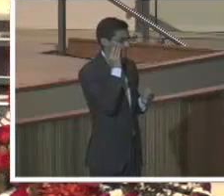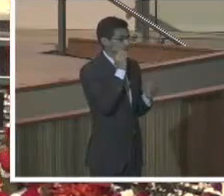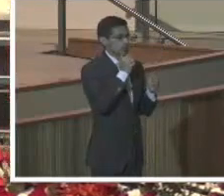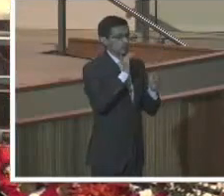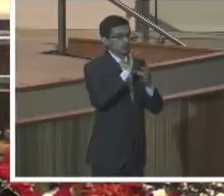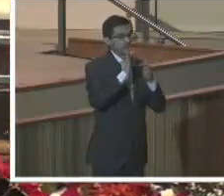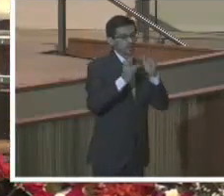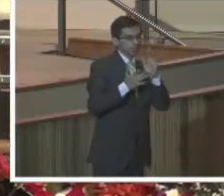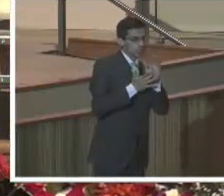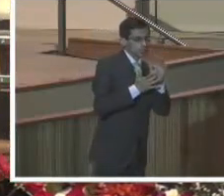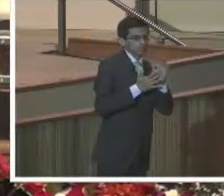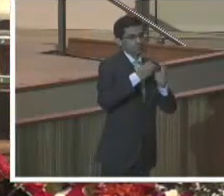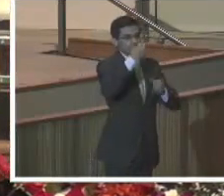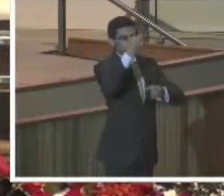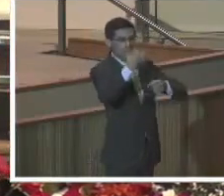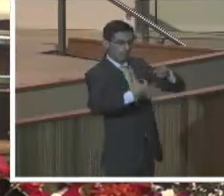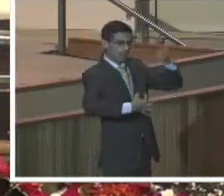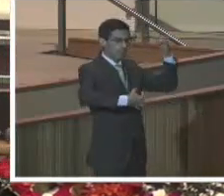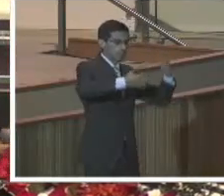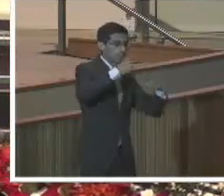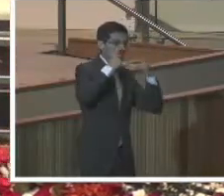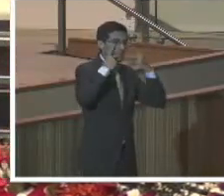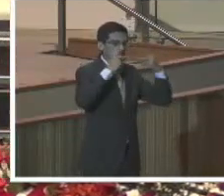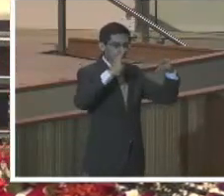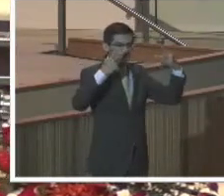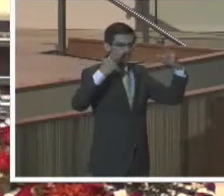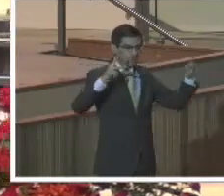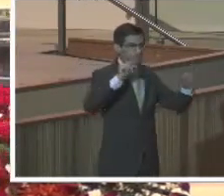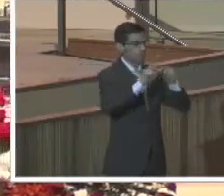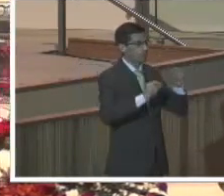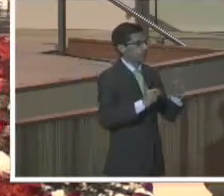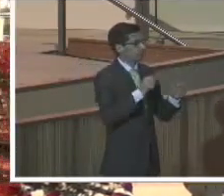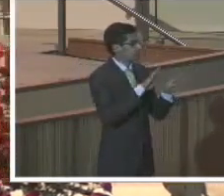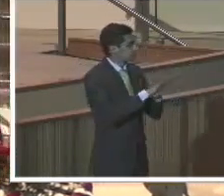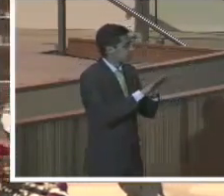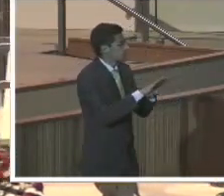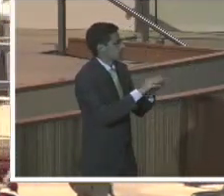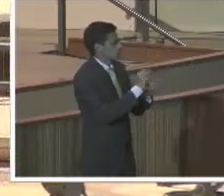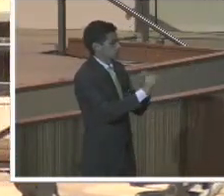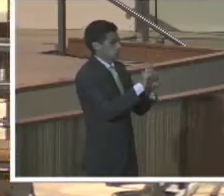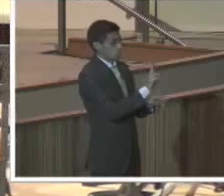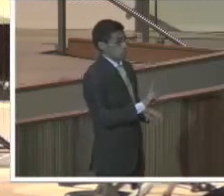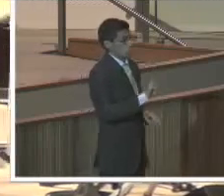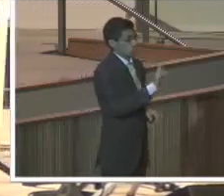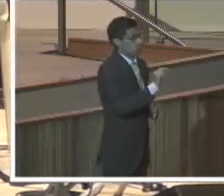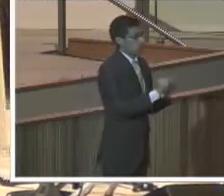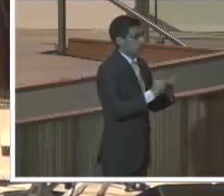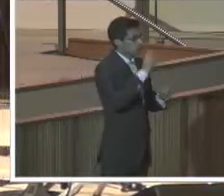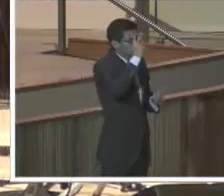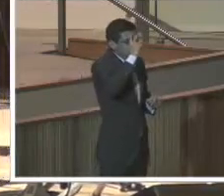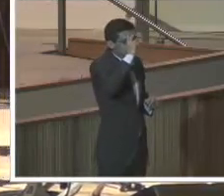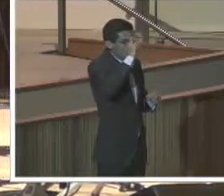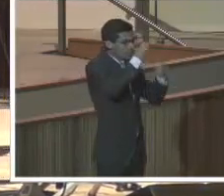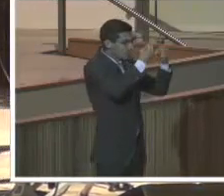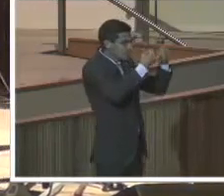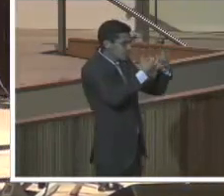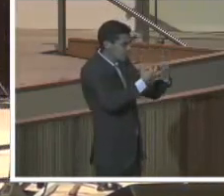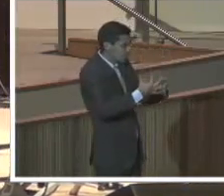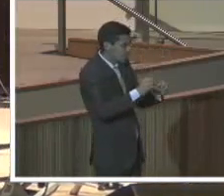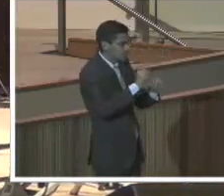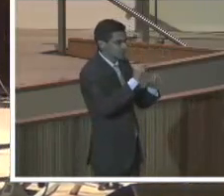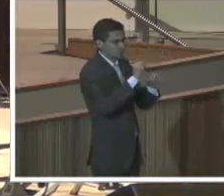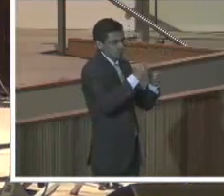usando esse jeito dele pregar, que era contando histórias e aplicando as histórias, ele vai